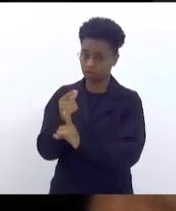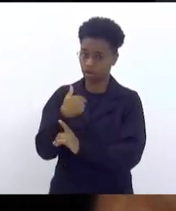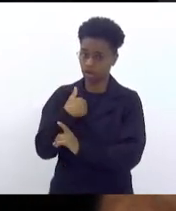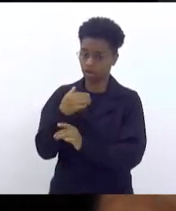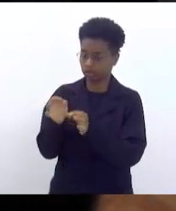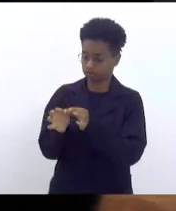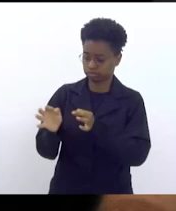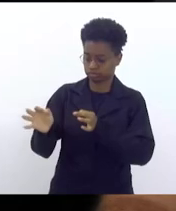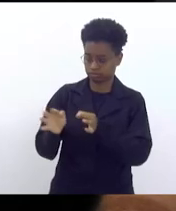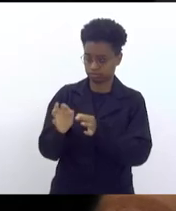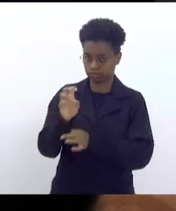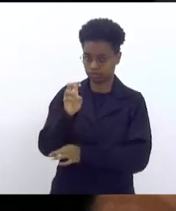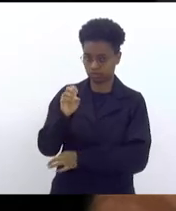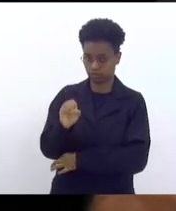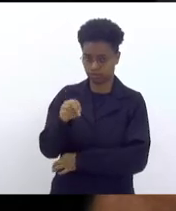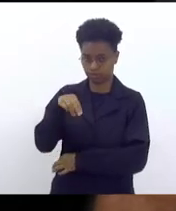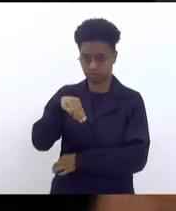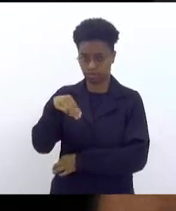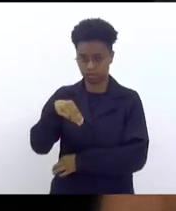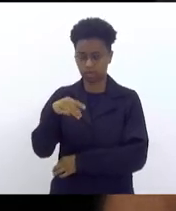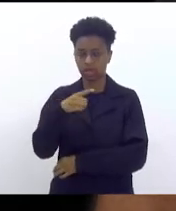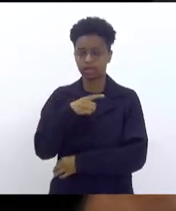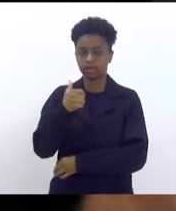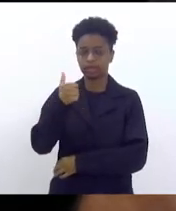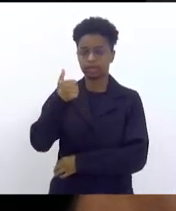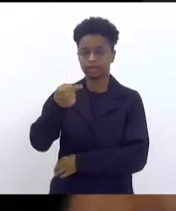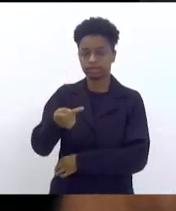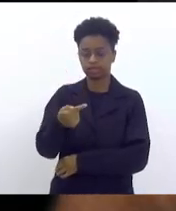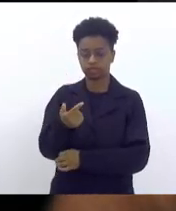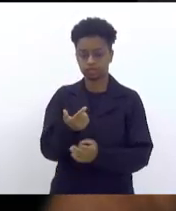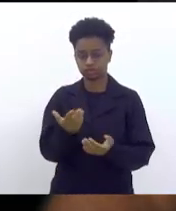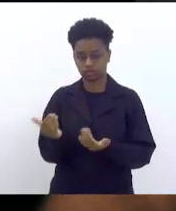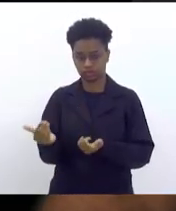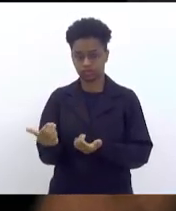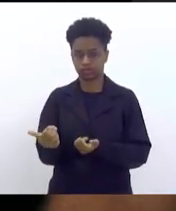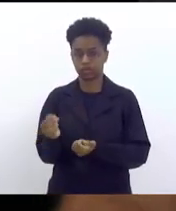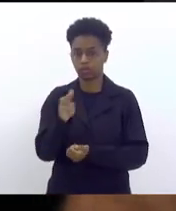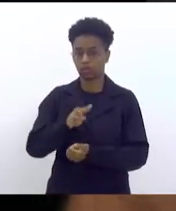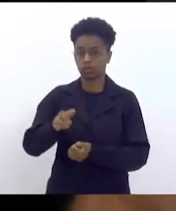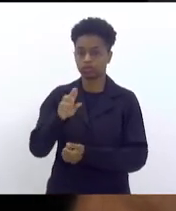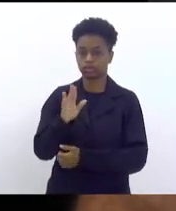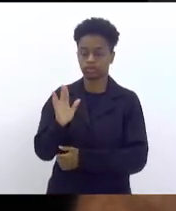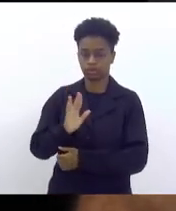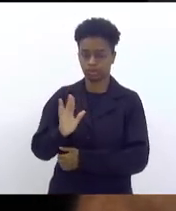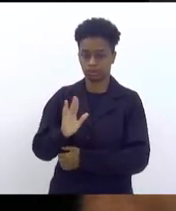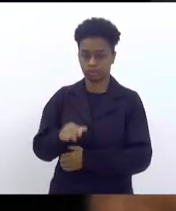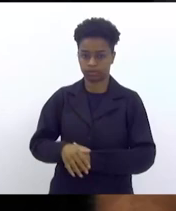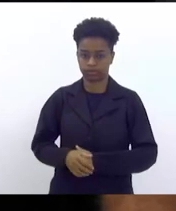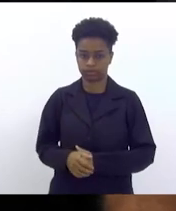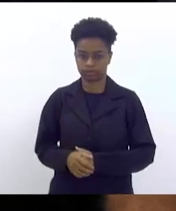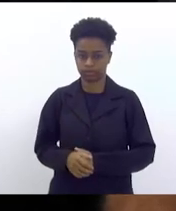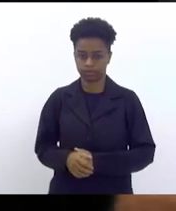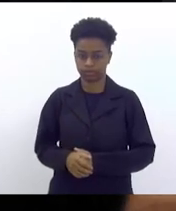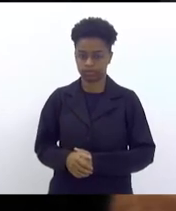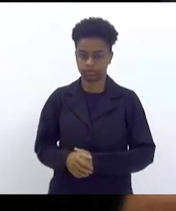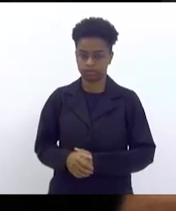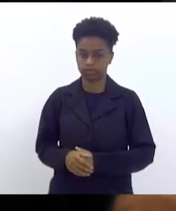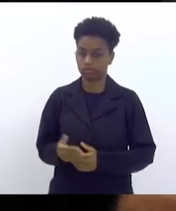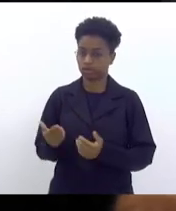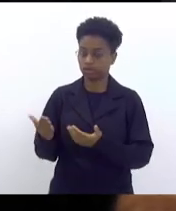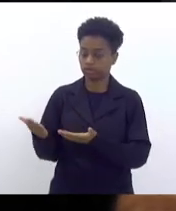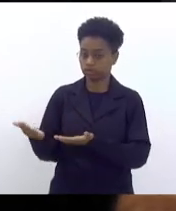50 metros dela tinha 17 jovens na praça usando maconha jovem esses